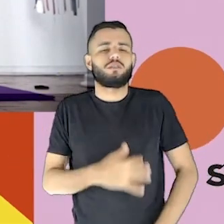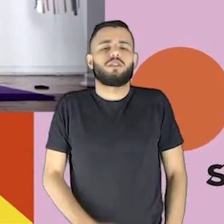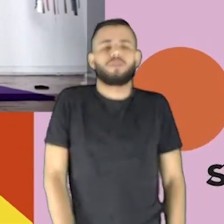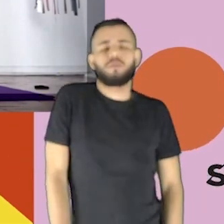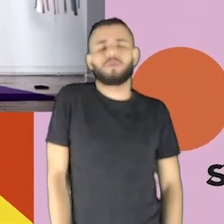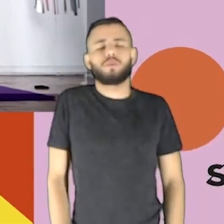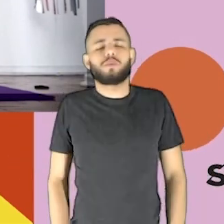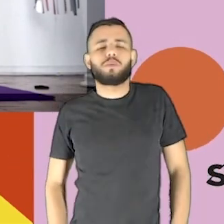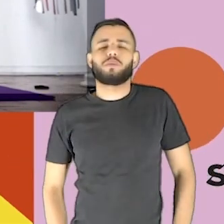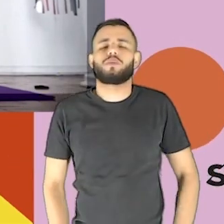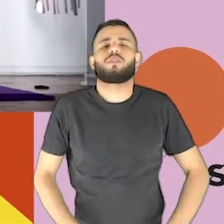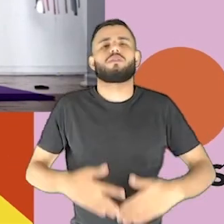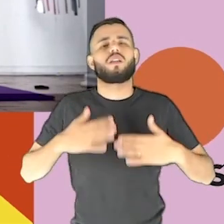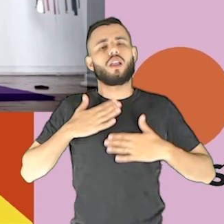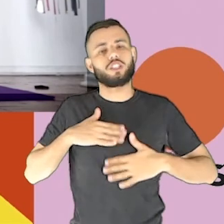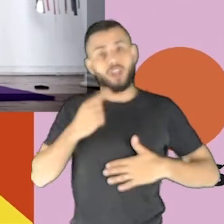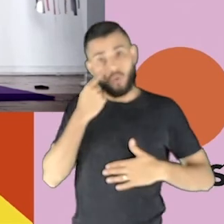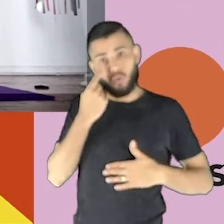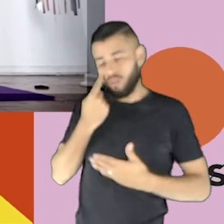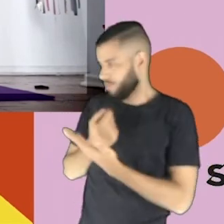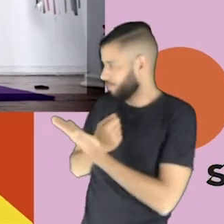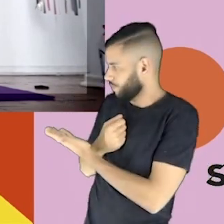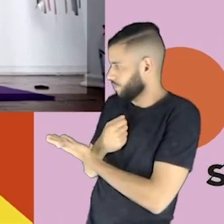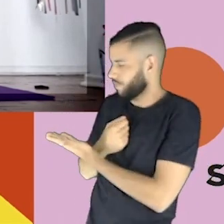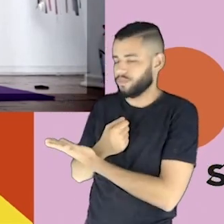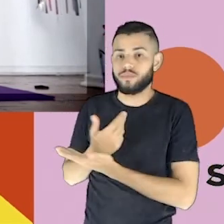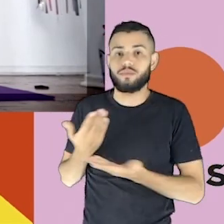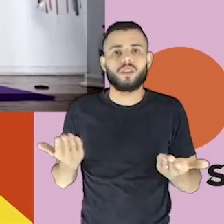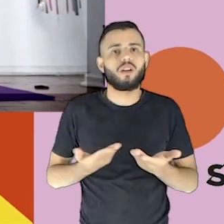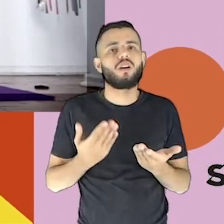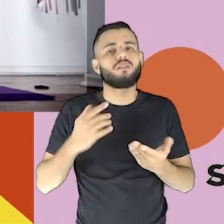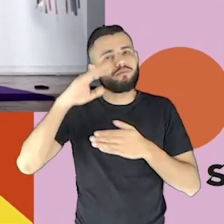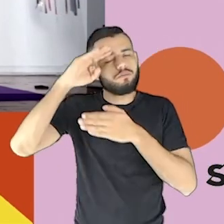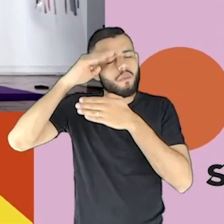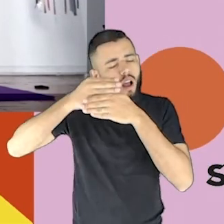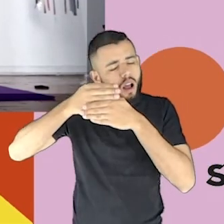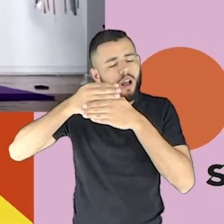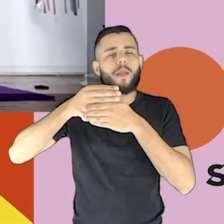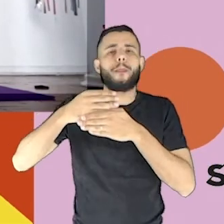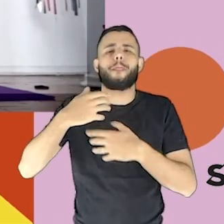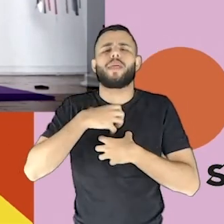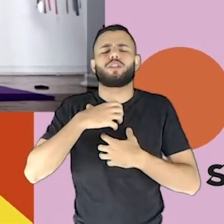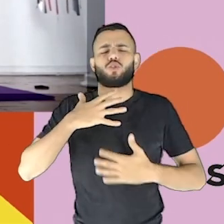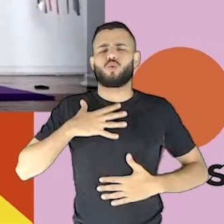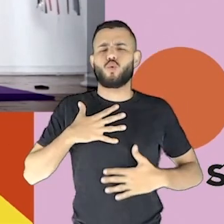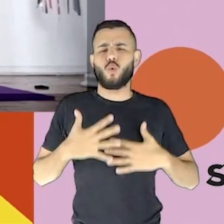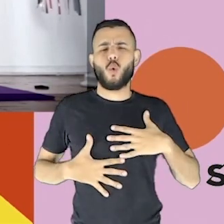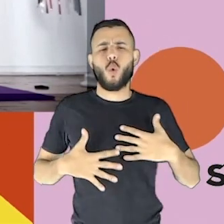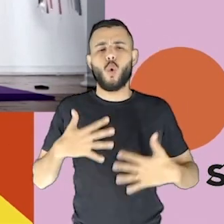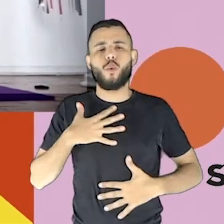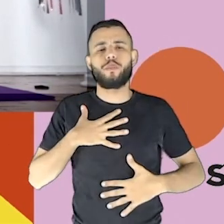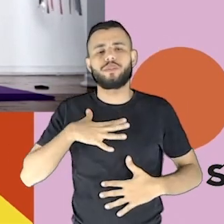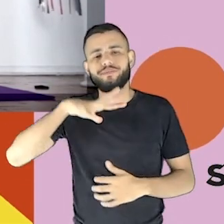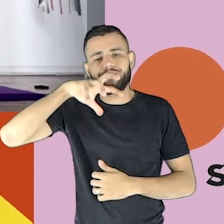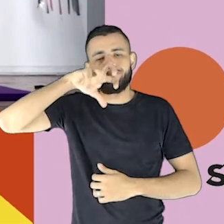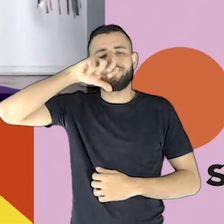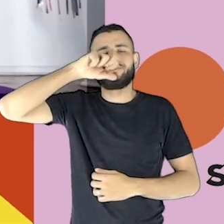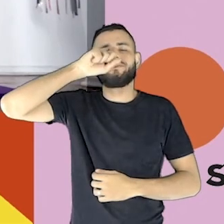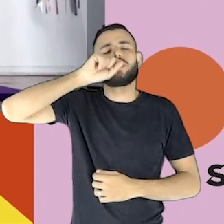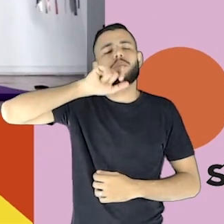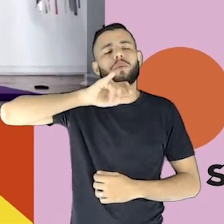dos joelhos. Feche os olhos aqui um pouquinho e sente o seu corpo todo, sente a sua respiração